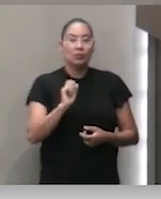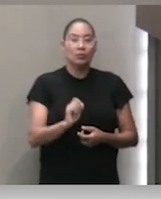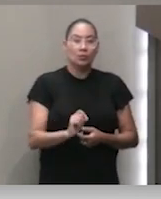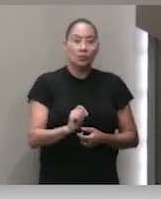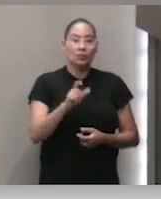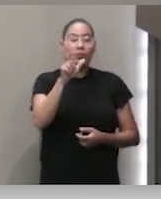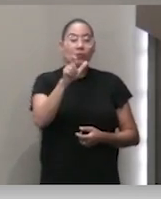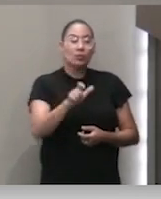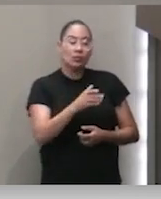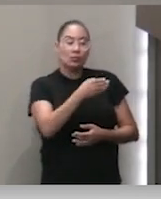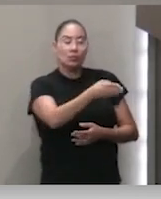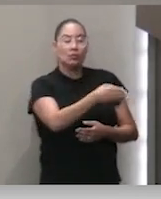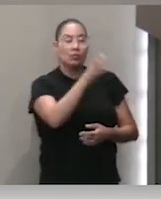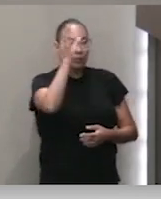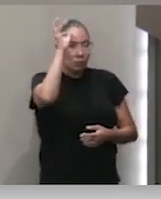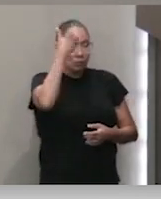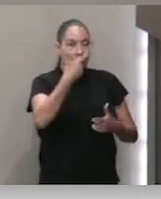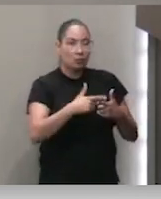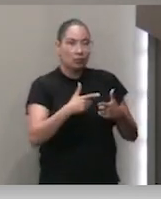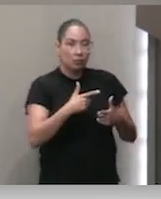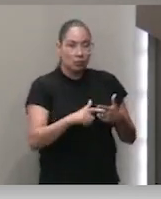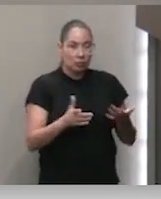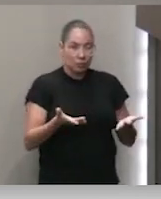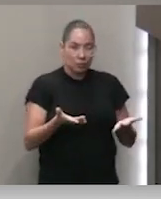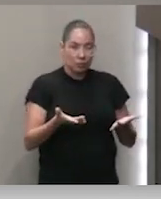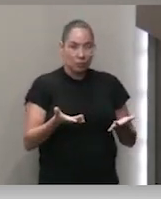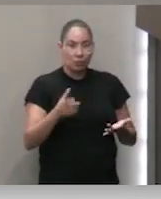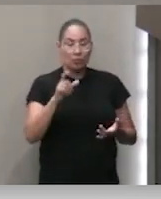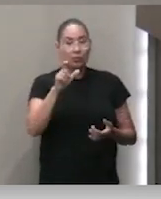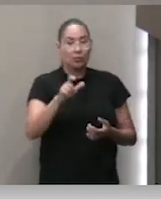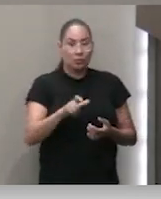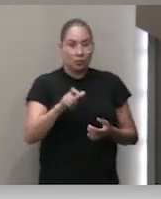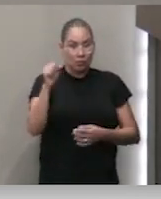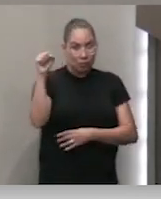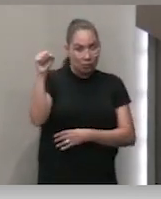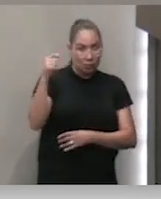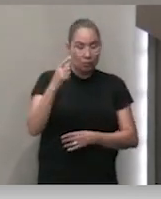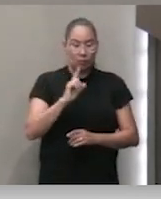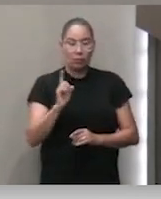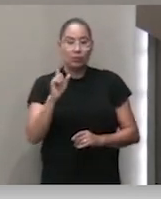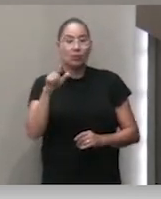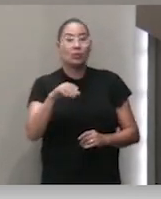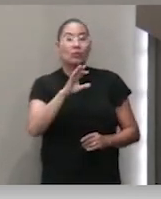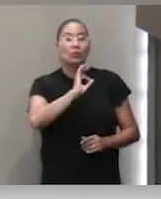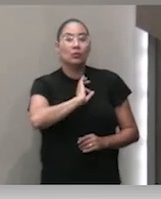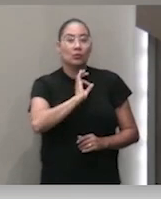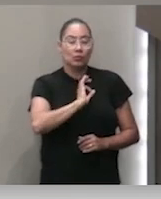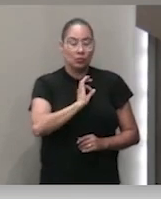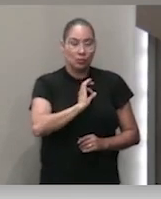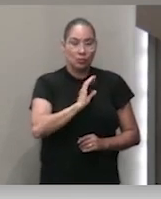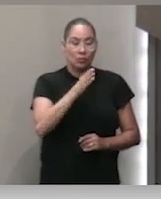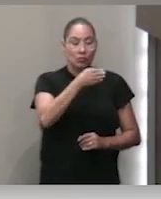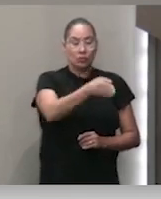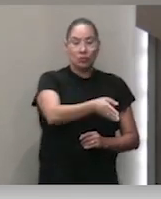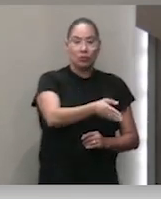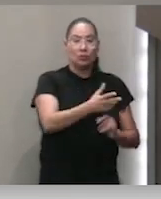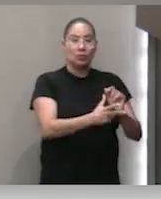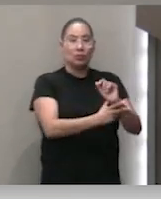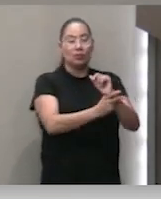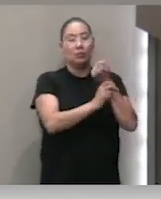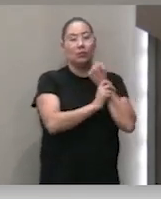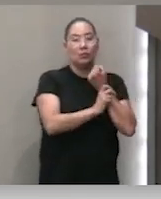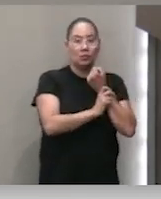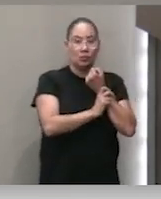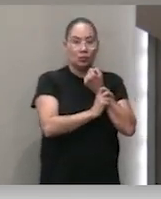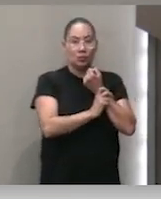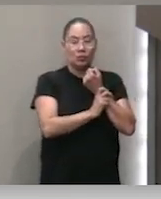quem que vai lá resolver o problema? Não é o Batman, não é o Chapolin Colorado, não é o Gasparzinho, é a polícia militar, que vai lá até para garantir a segurança